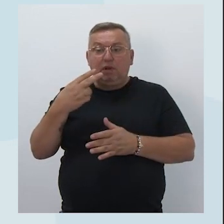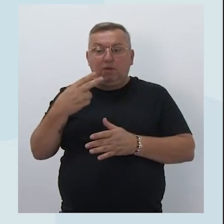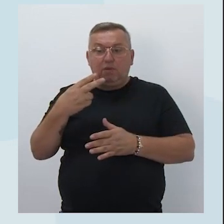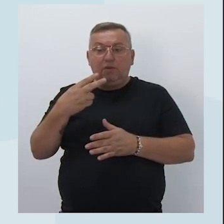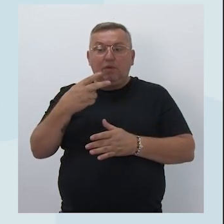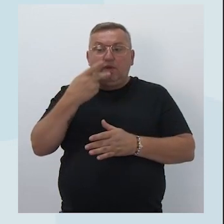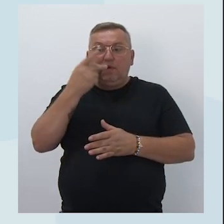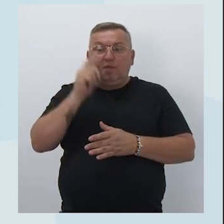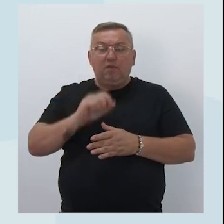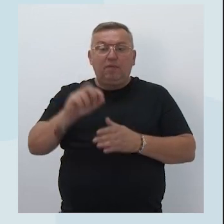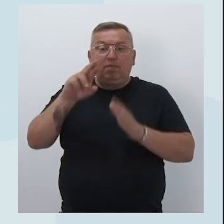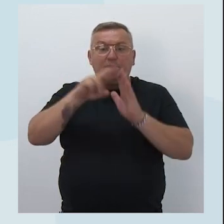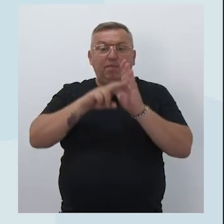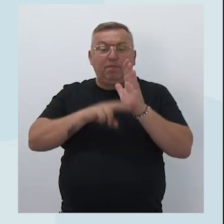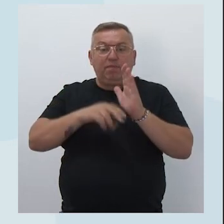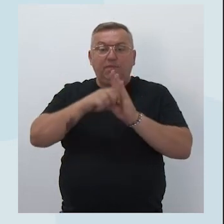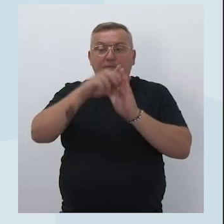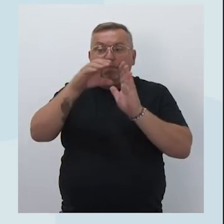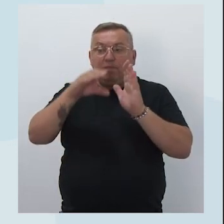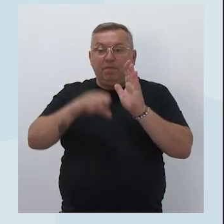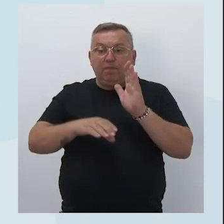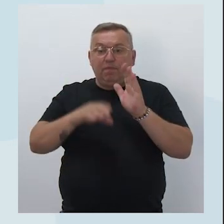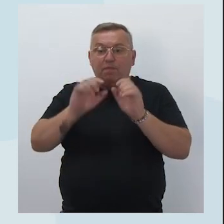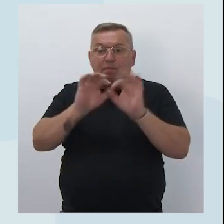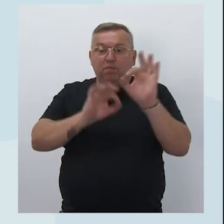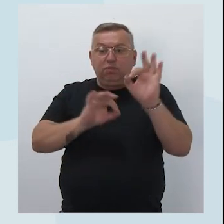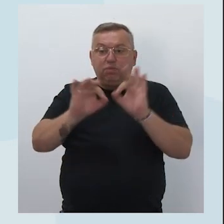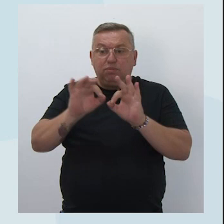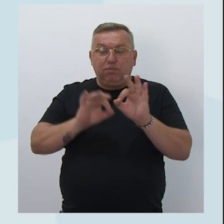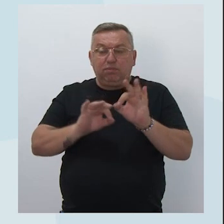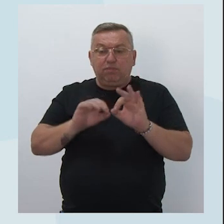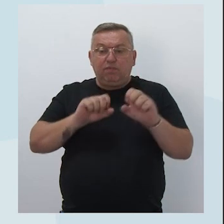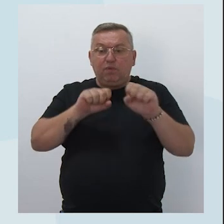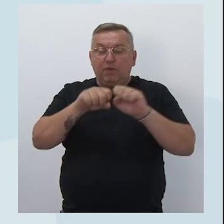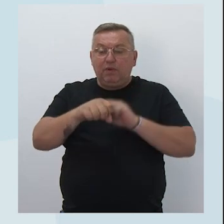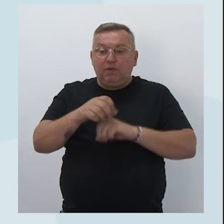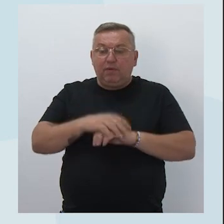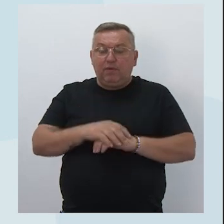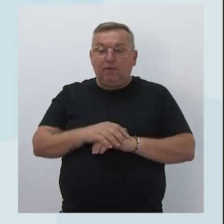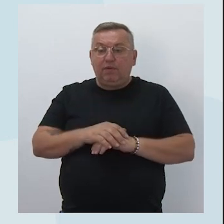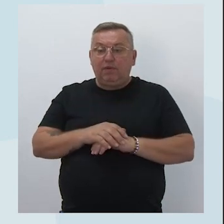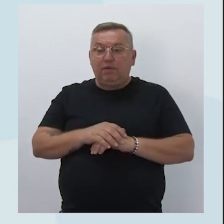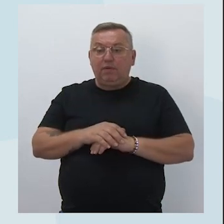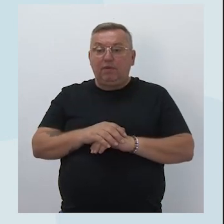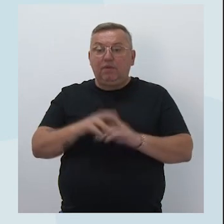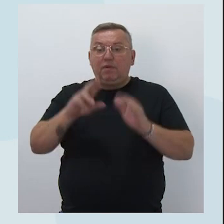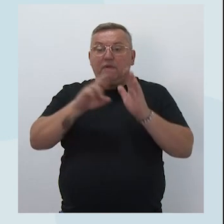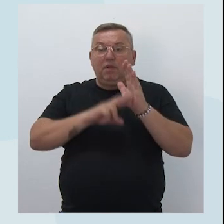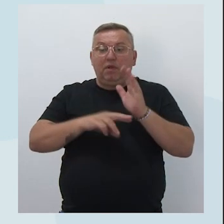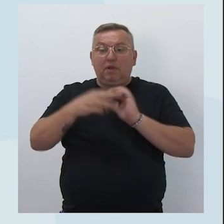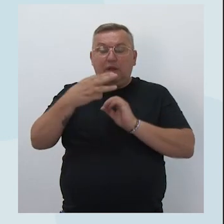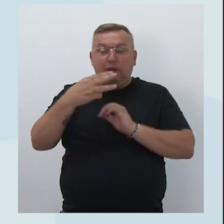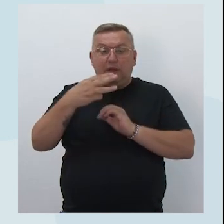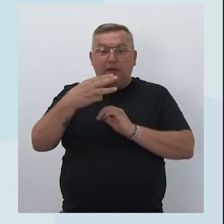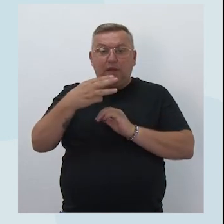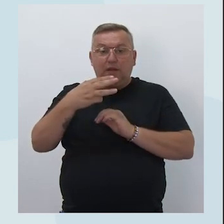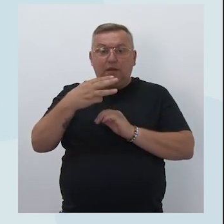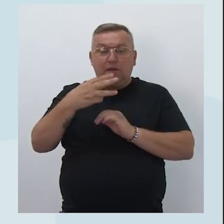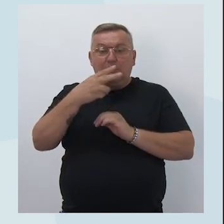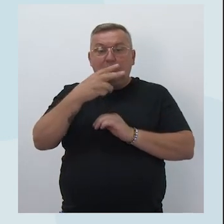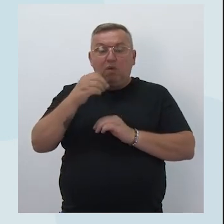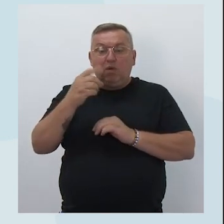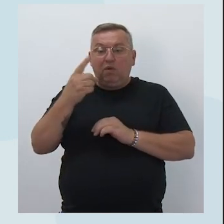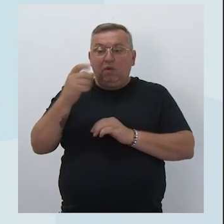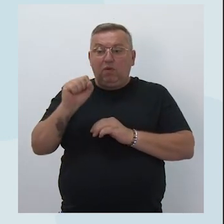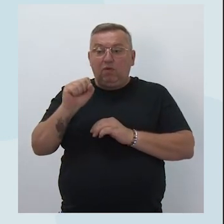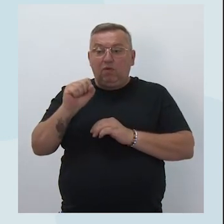estabelece referenciais curriculares para a elaboração dos itinerários formativos, resolução 3, que